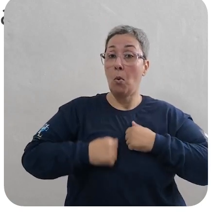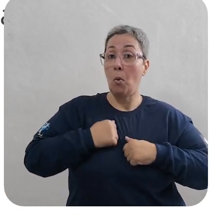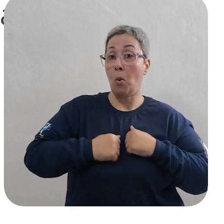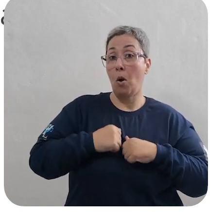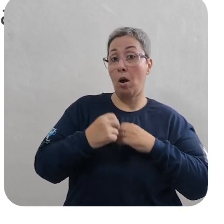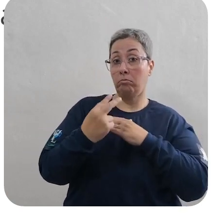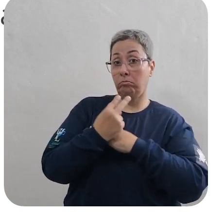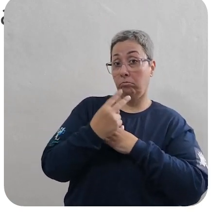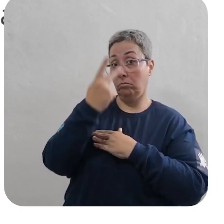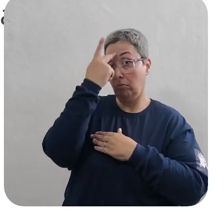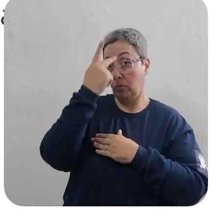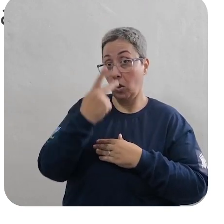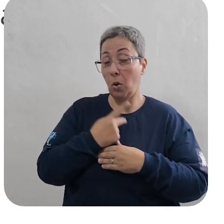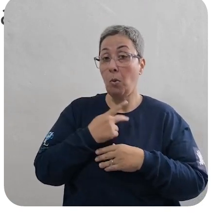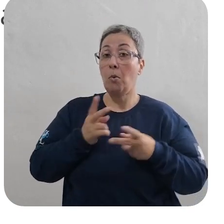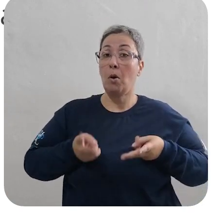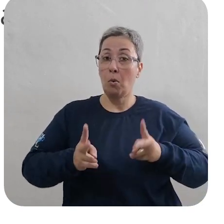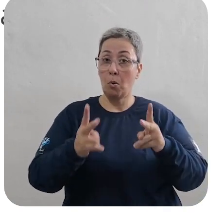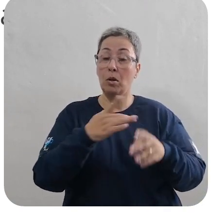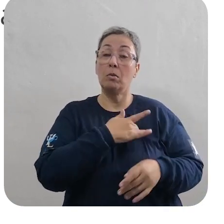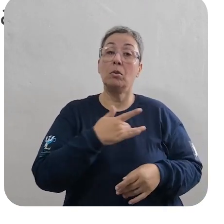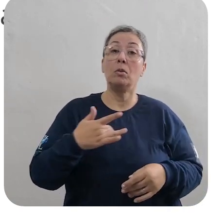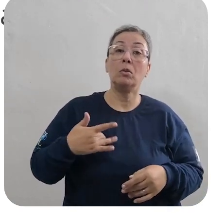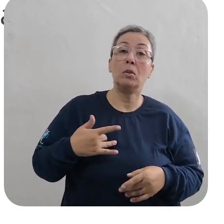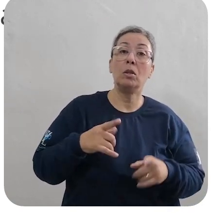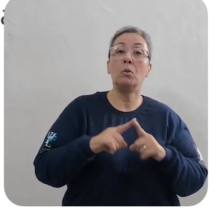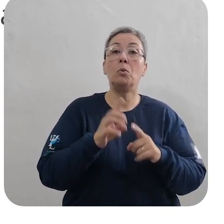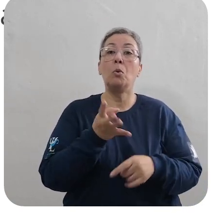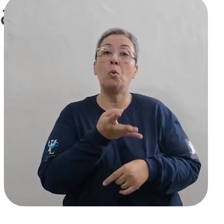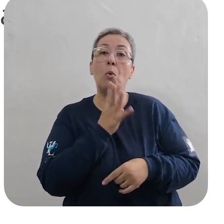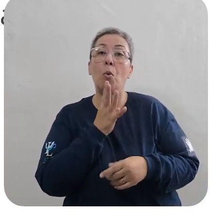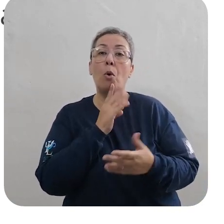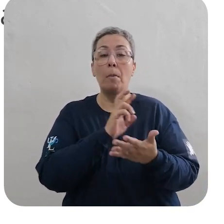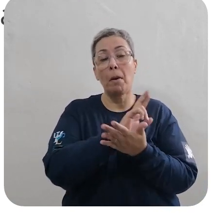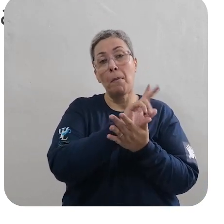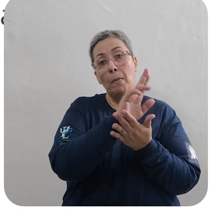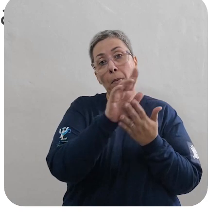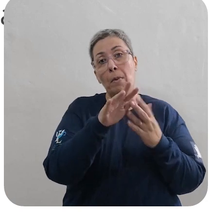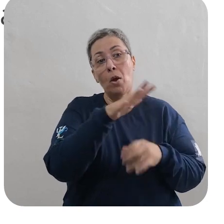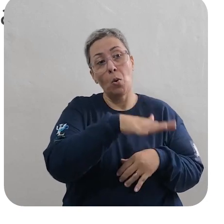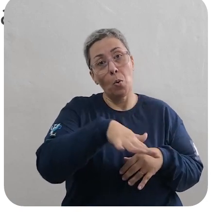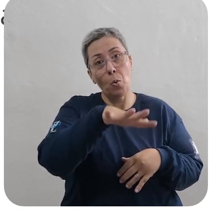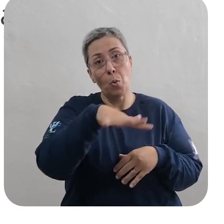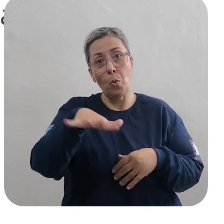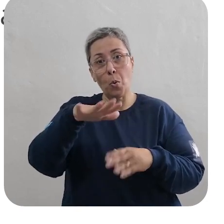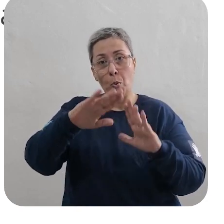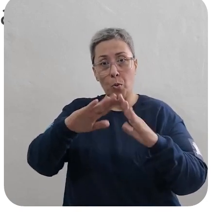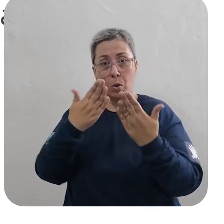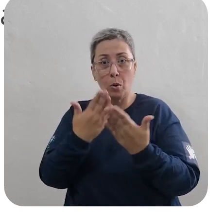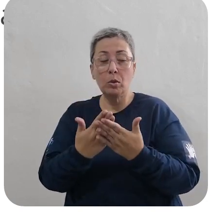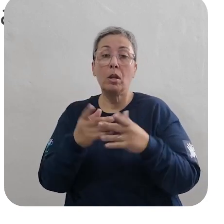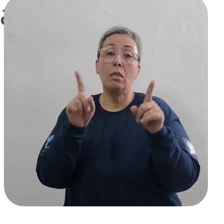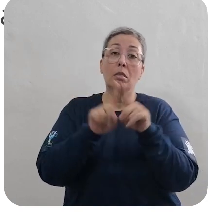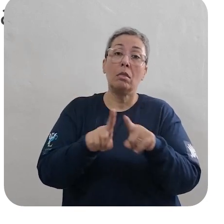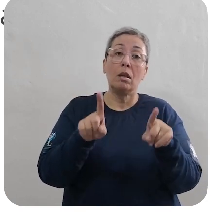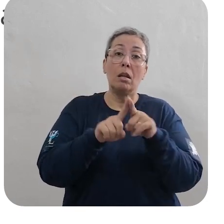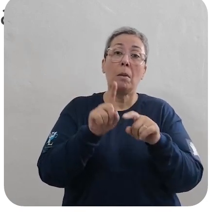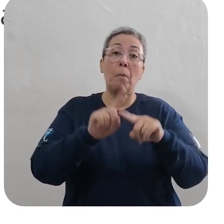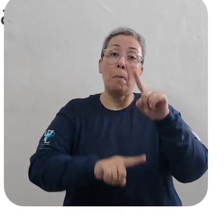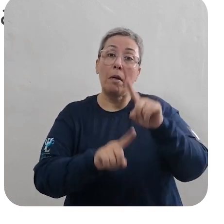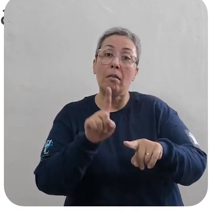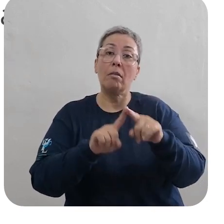pessoal e autocuidado para a manutenção da saúde, conhecendo os diversos espaços da escola, bem como